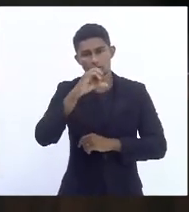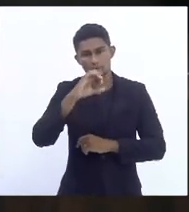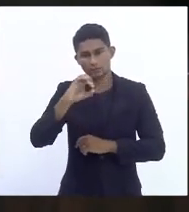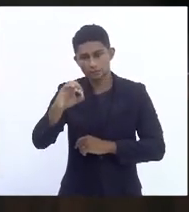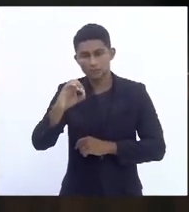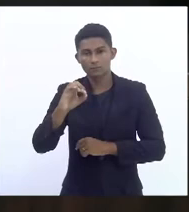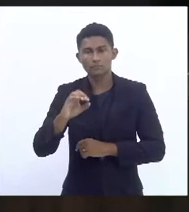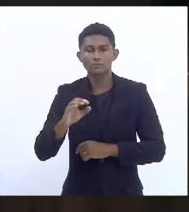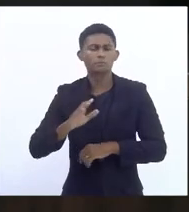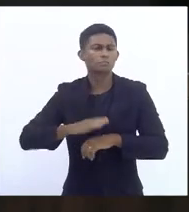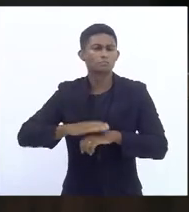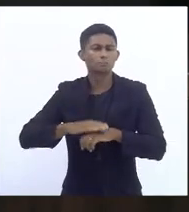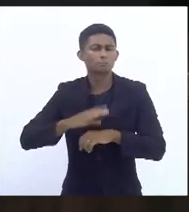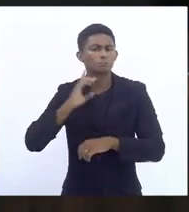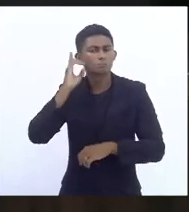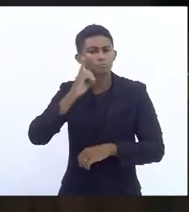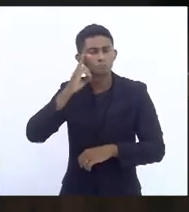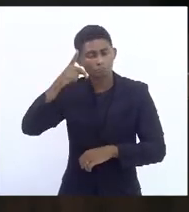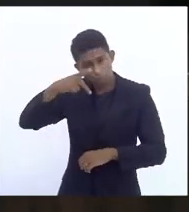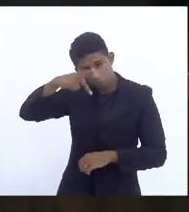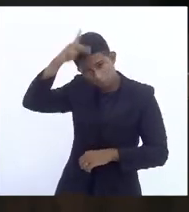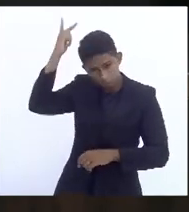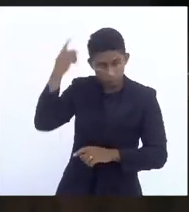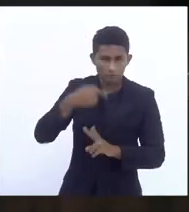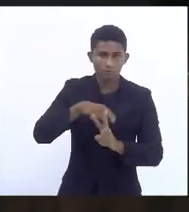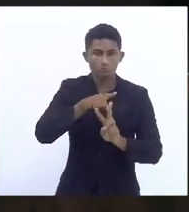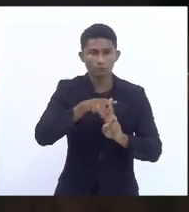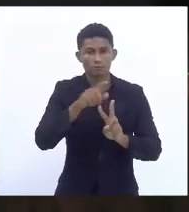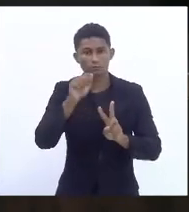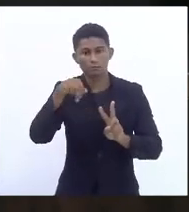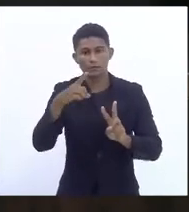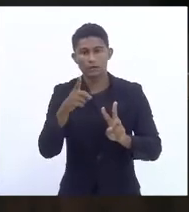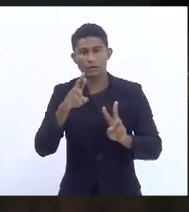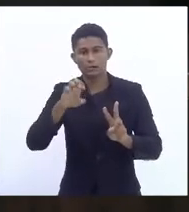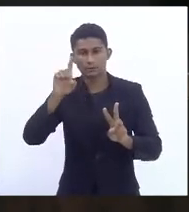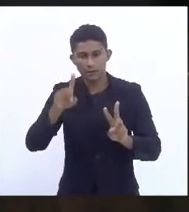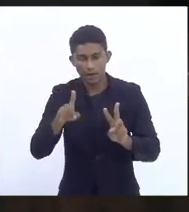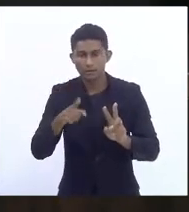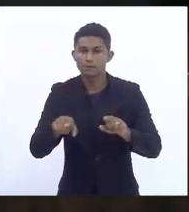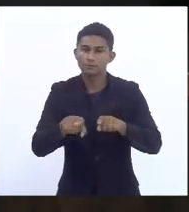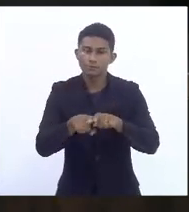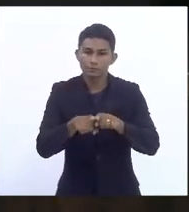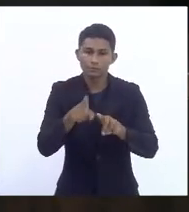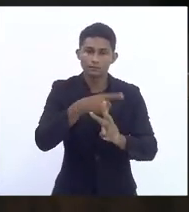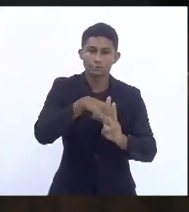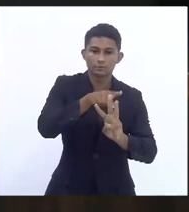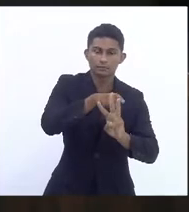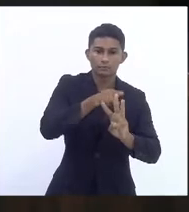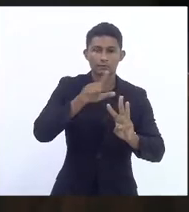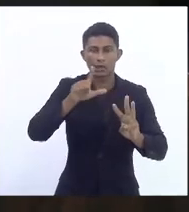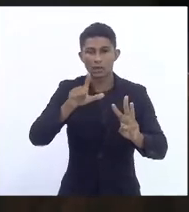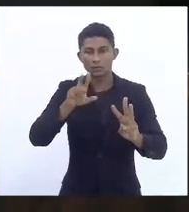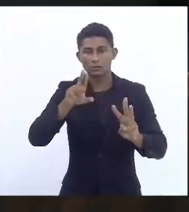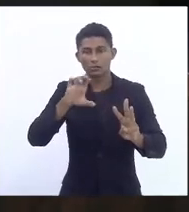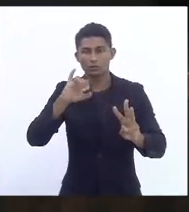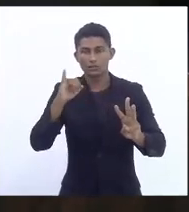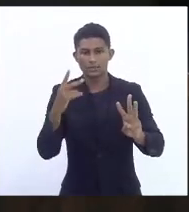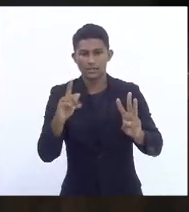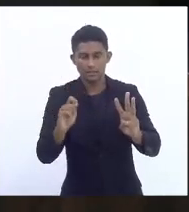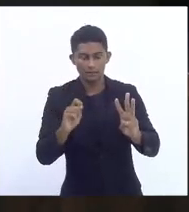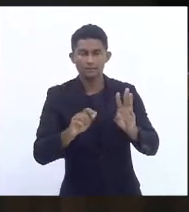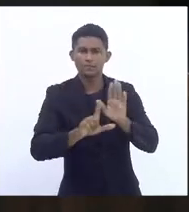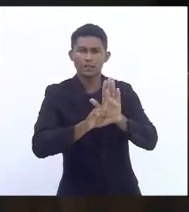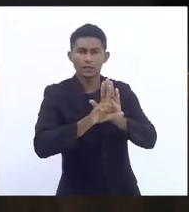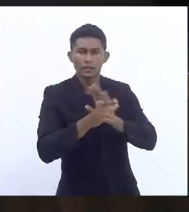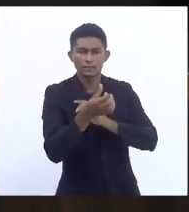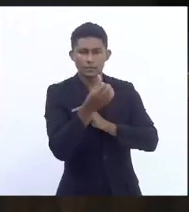do deputado Luiz Paulo, André Ciliano e deputada Lucinha, que altera a lei 6.331, de